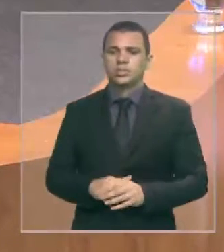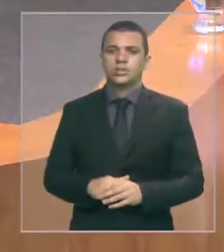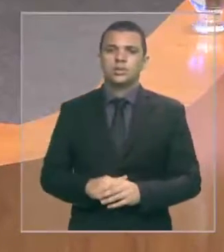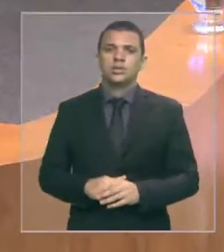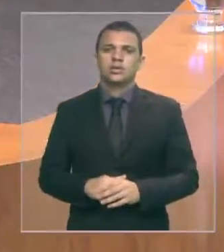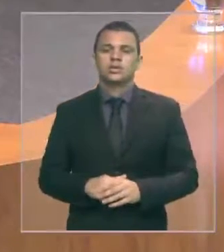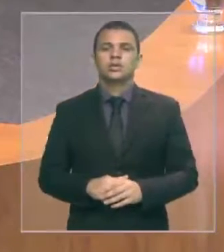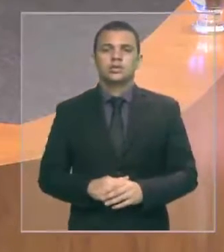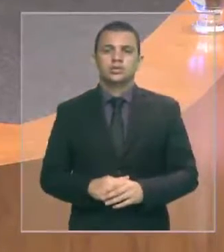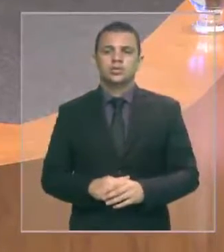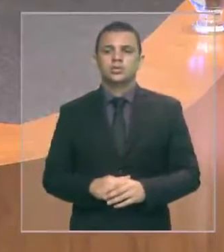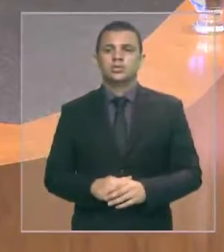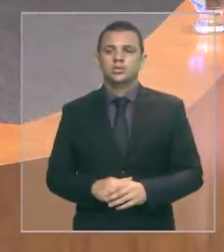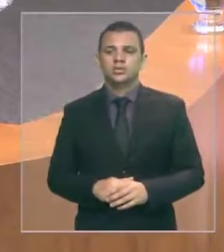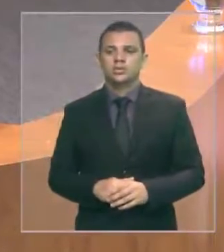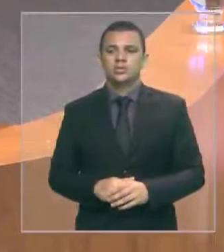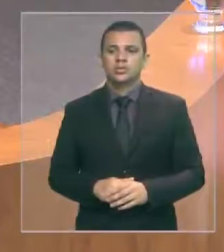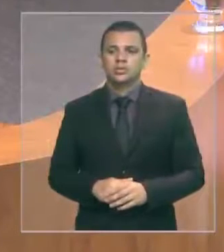Além